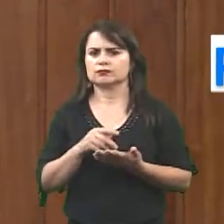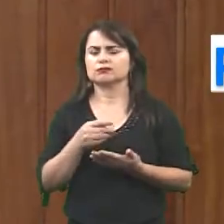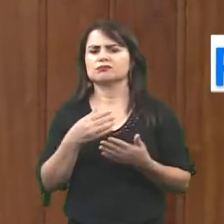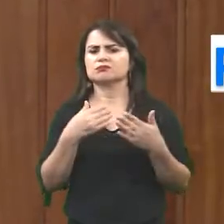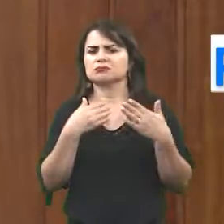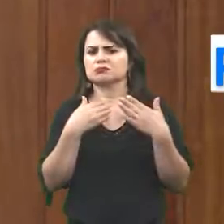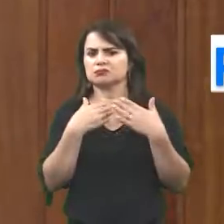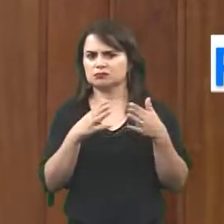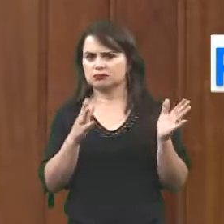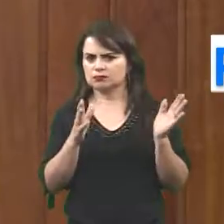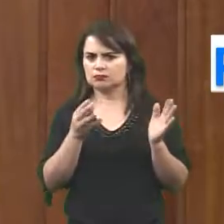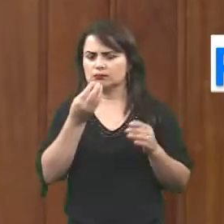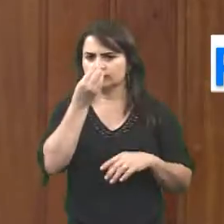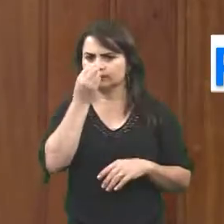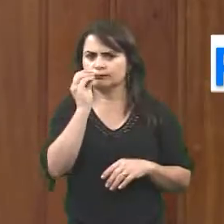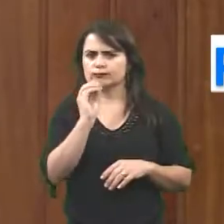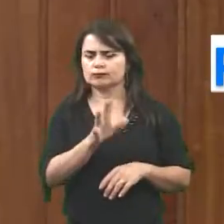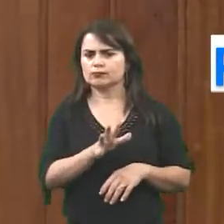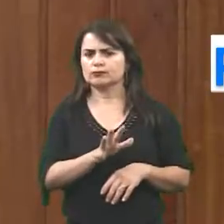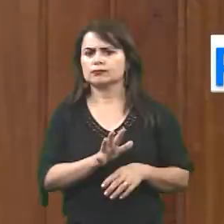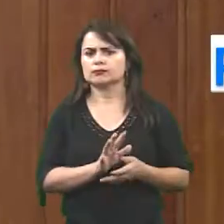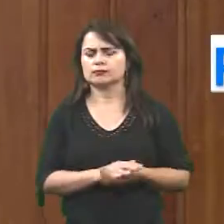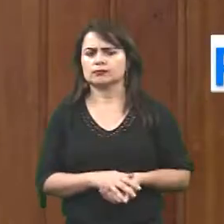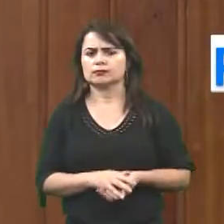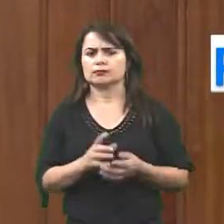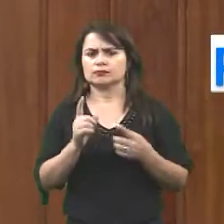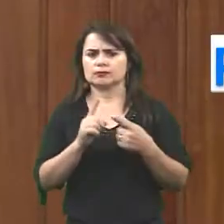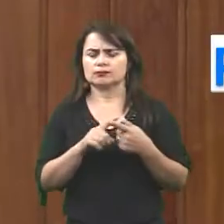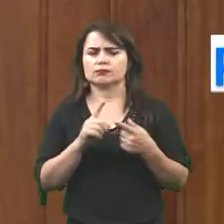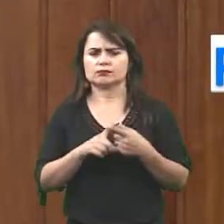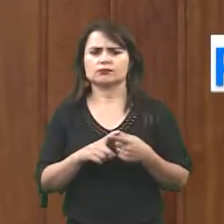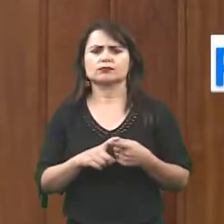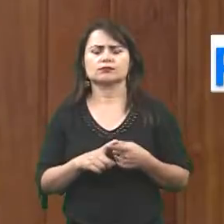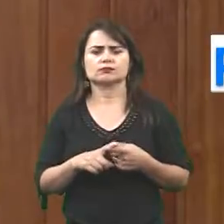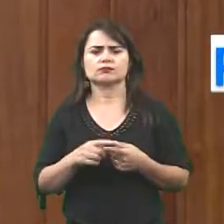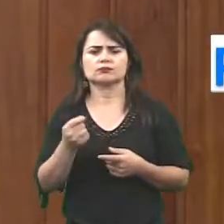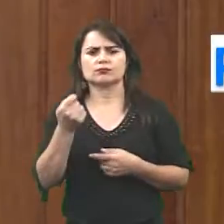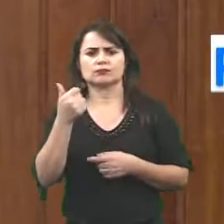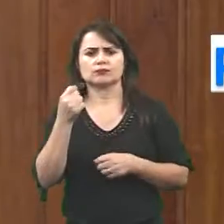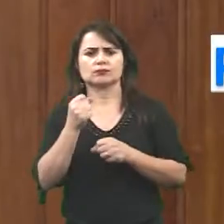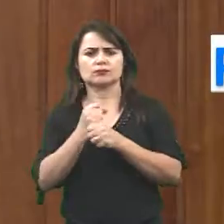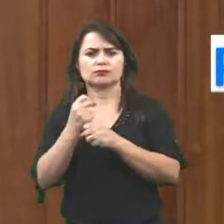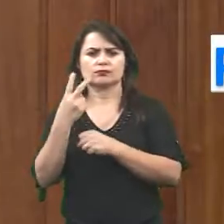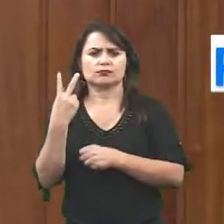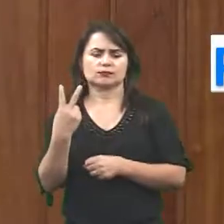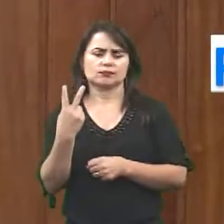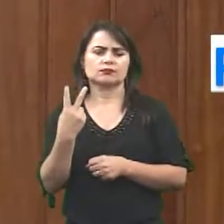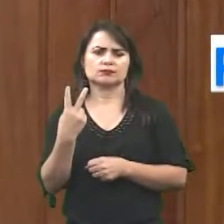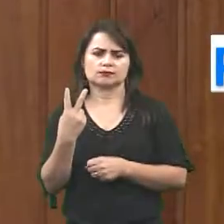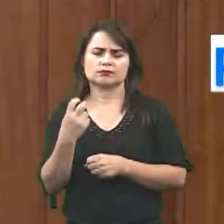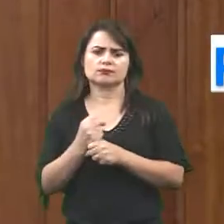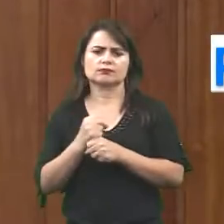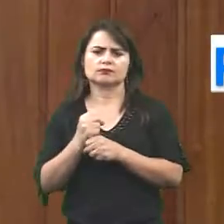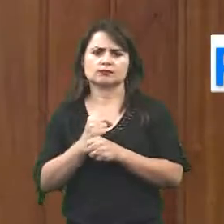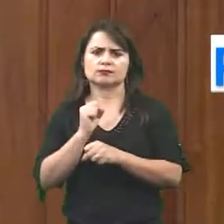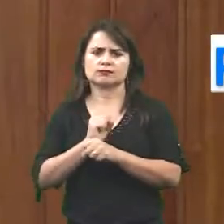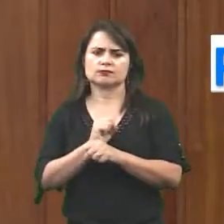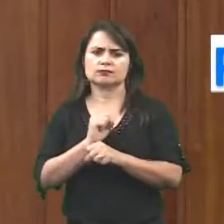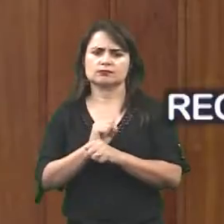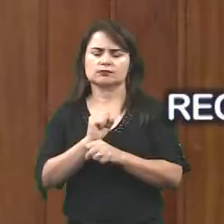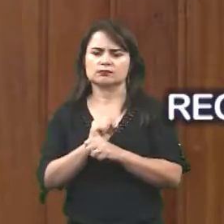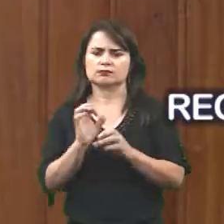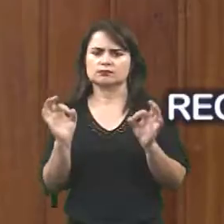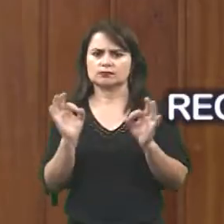anos, onde se rodaram as cabeceiras e até hoje nada. Também a ponte do Birigui, no distrito de